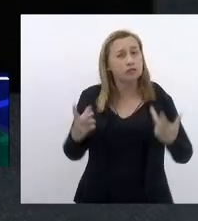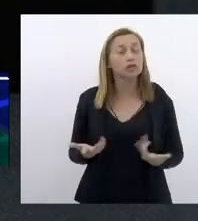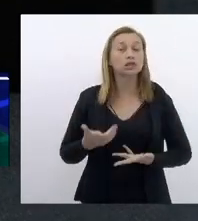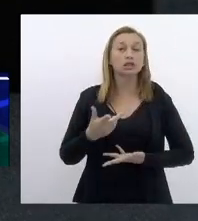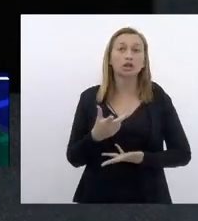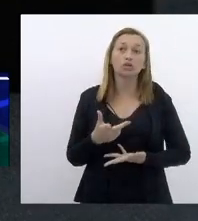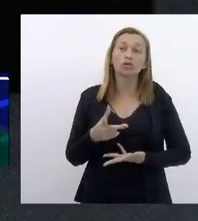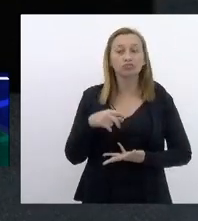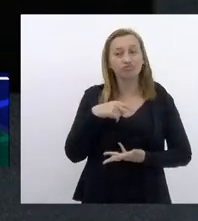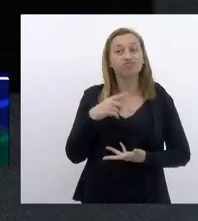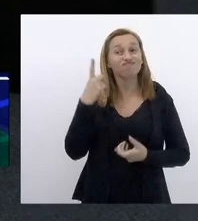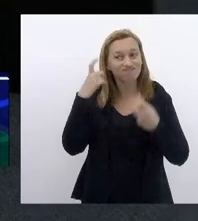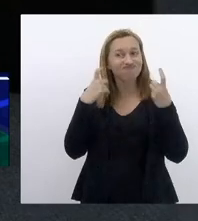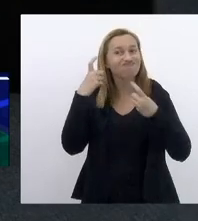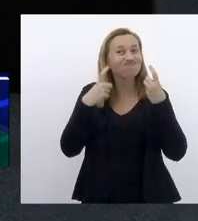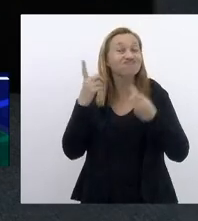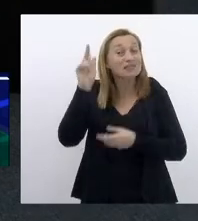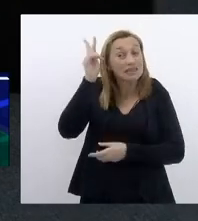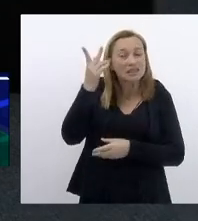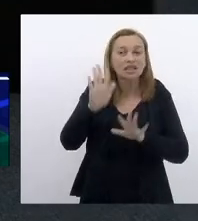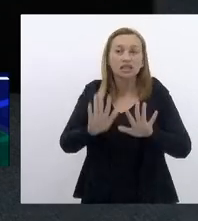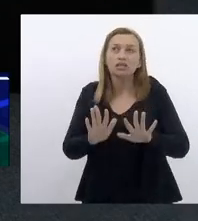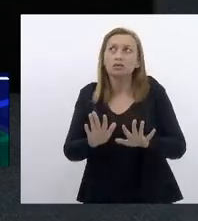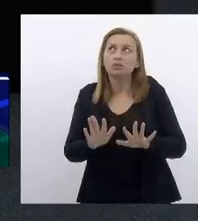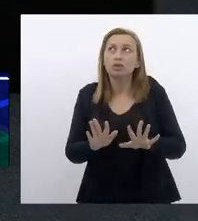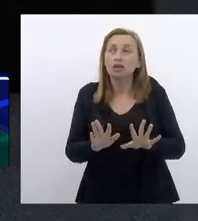tenho preocupação com a história. E aí